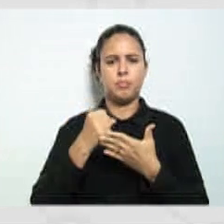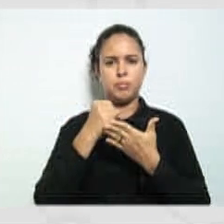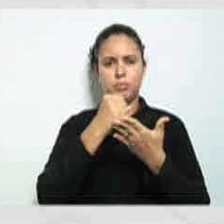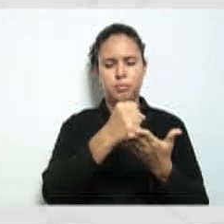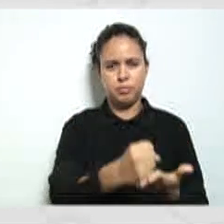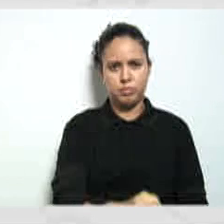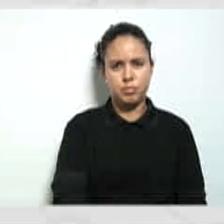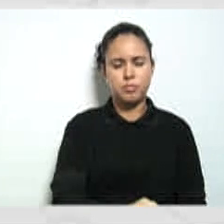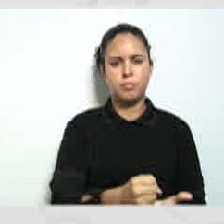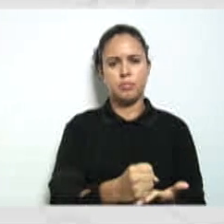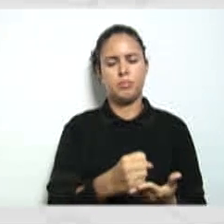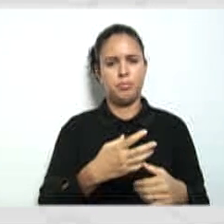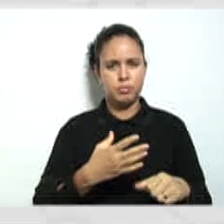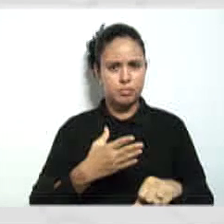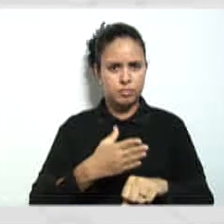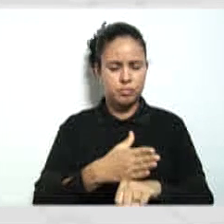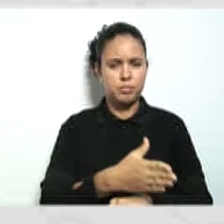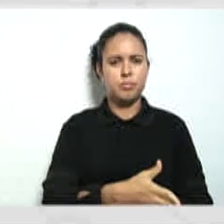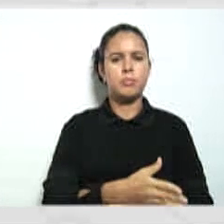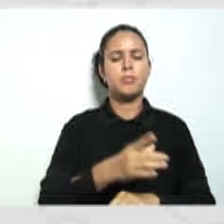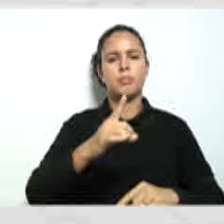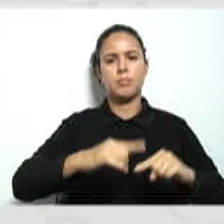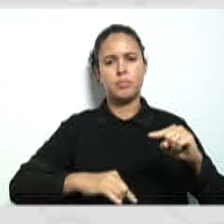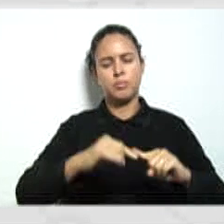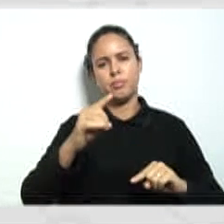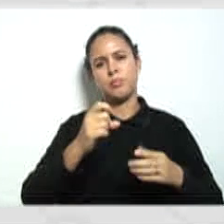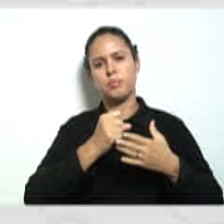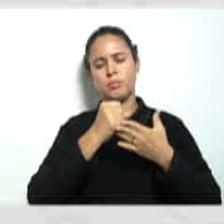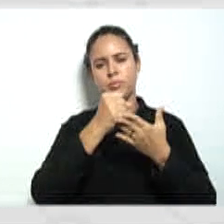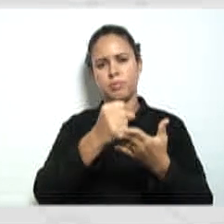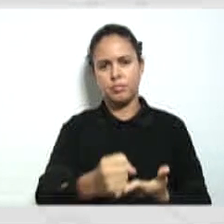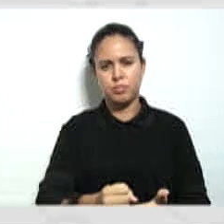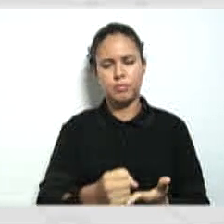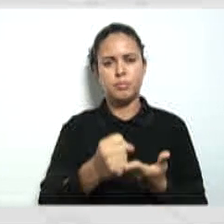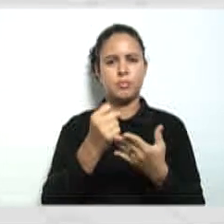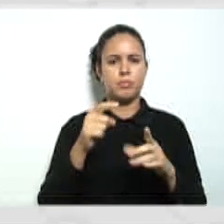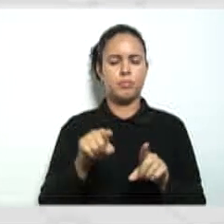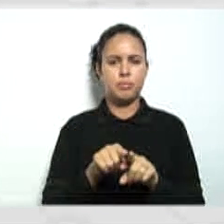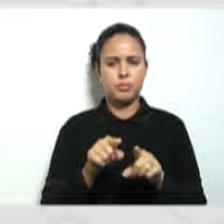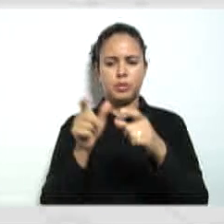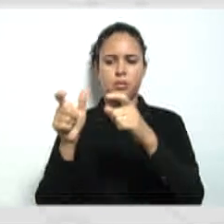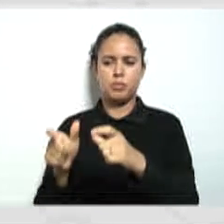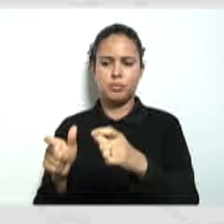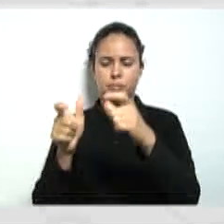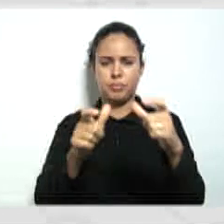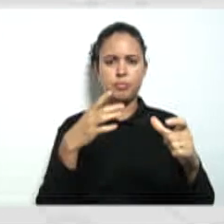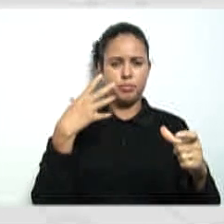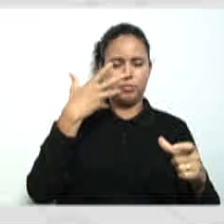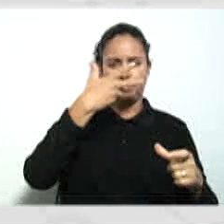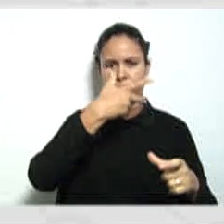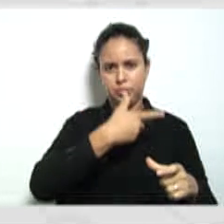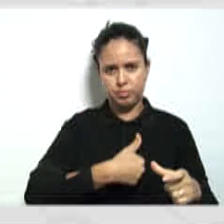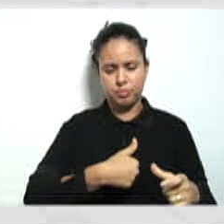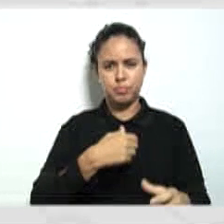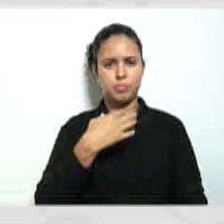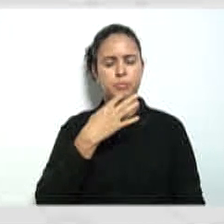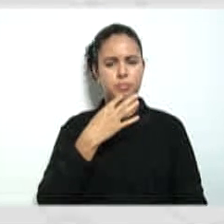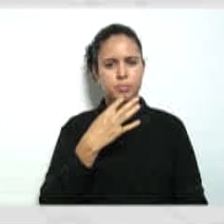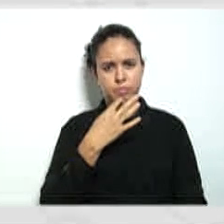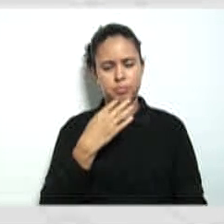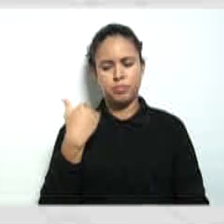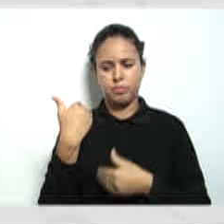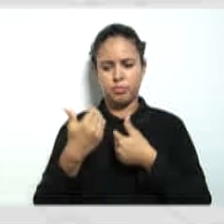turista que vai ter esse acesso a esses produtos que são de transporte e acesso a esses lugares turísticos. Então, quando os lugares estão se